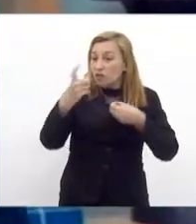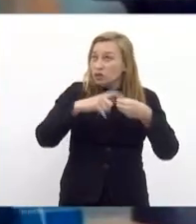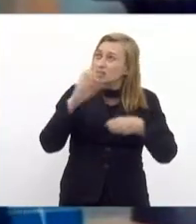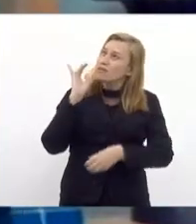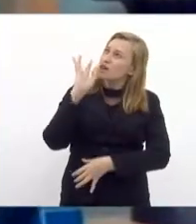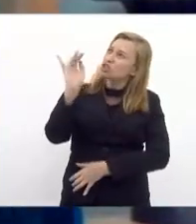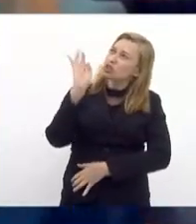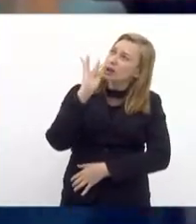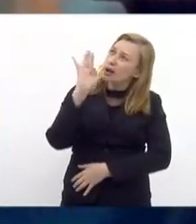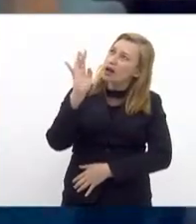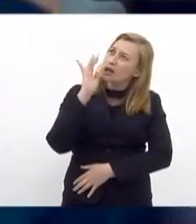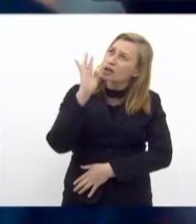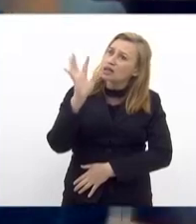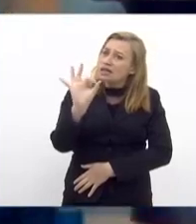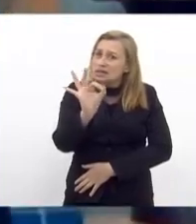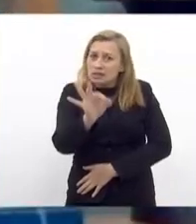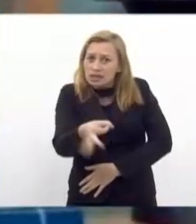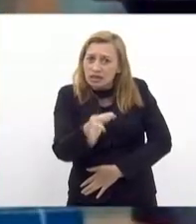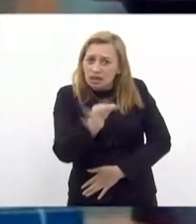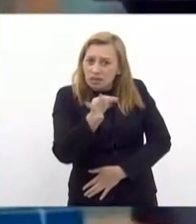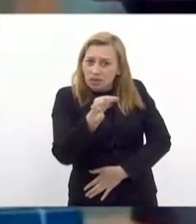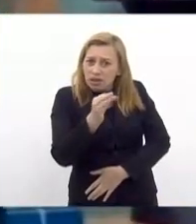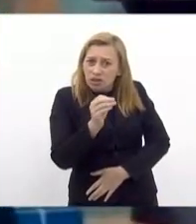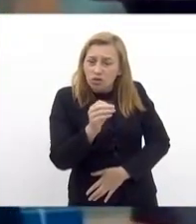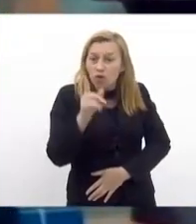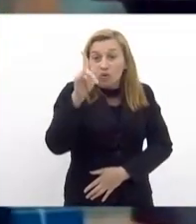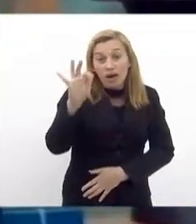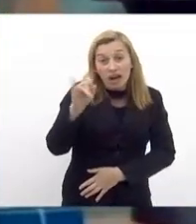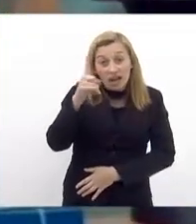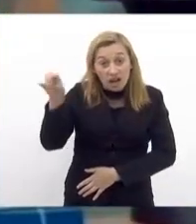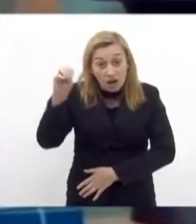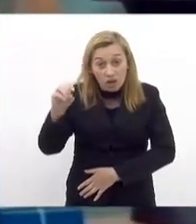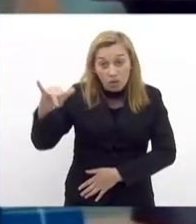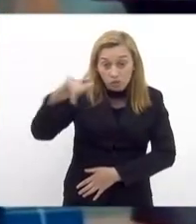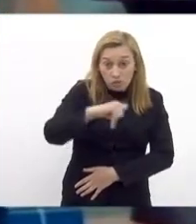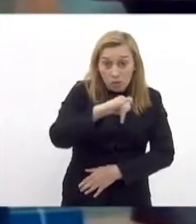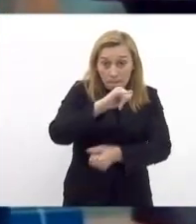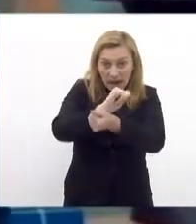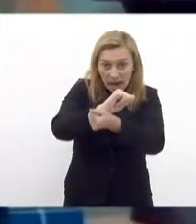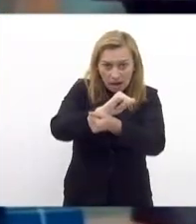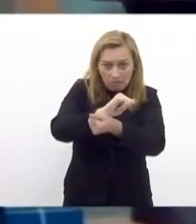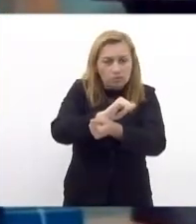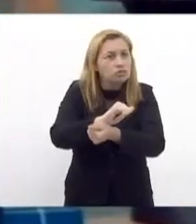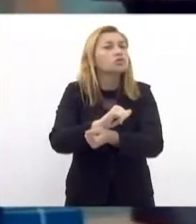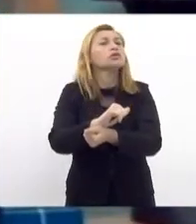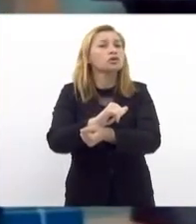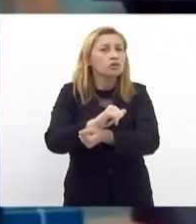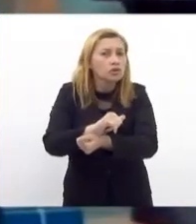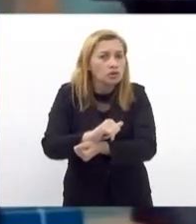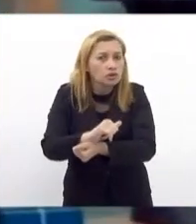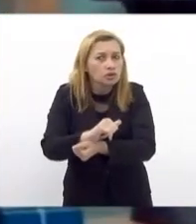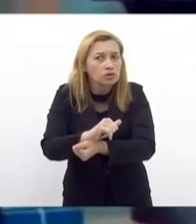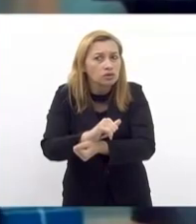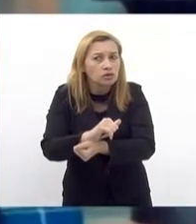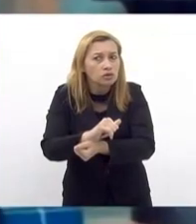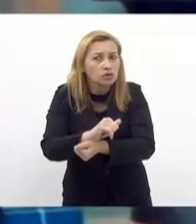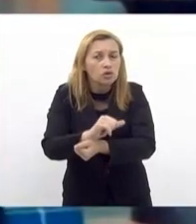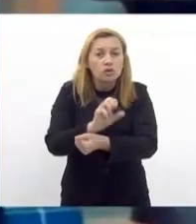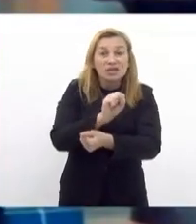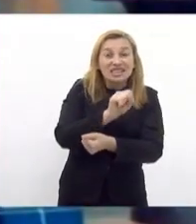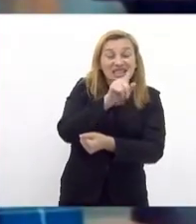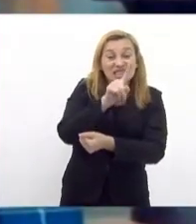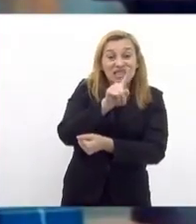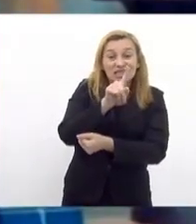imaginar utopicamente, de que o Galeão efetivamente parasse, né? O Santos Dumont, ele